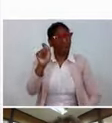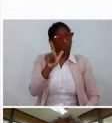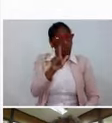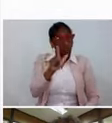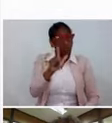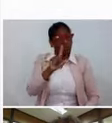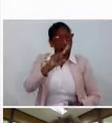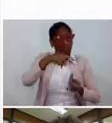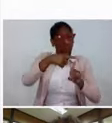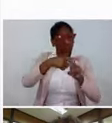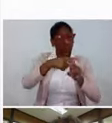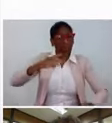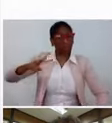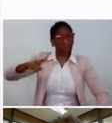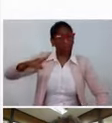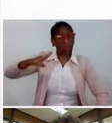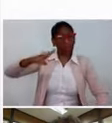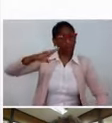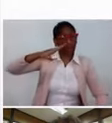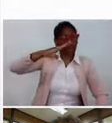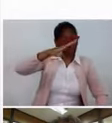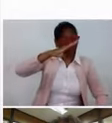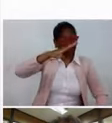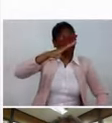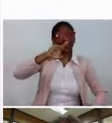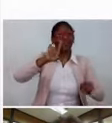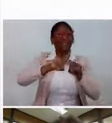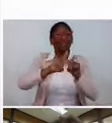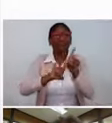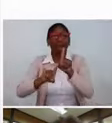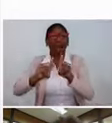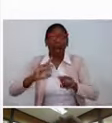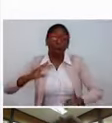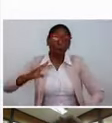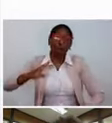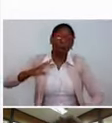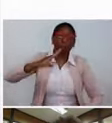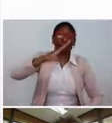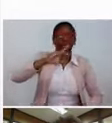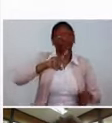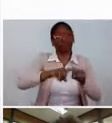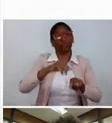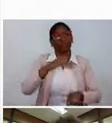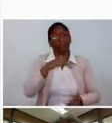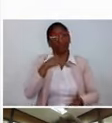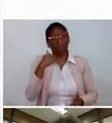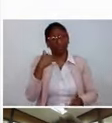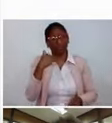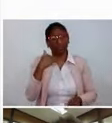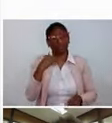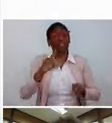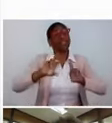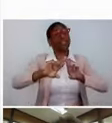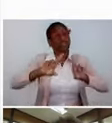ela dispara e as outras aumentam em proporção muito inferior aos movimentos